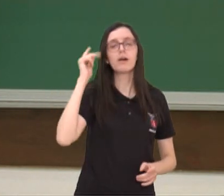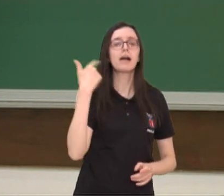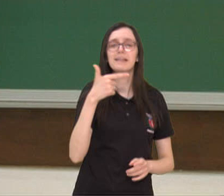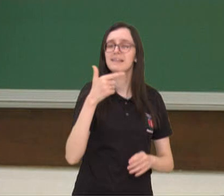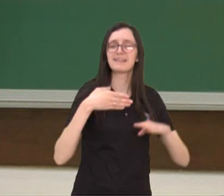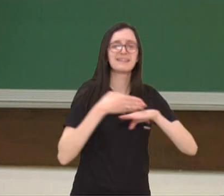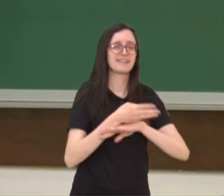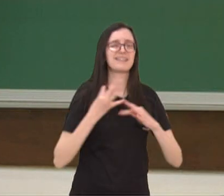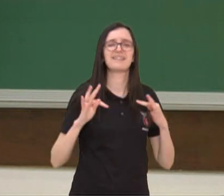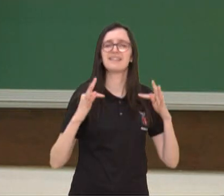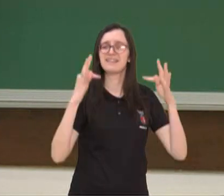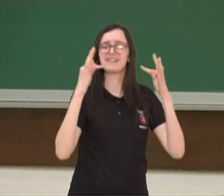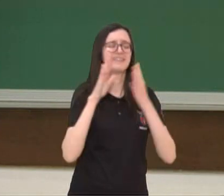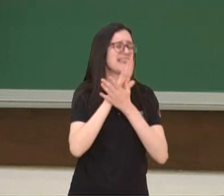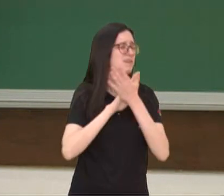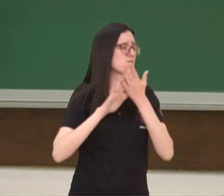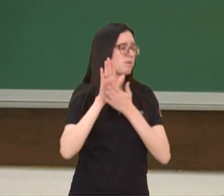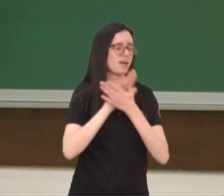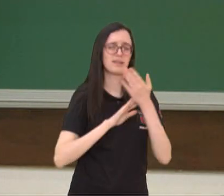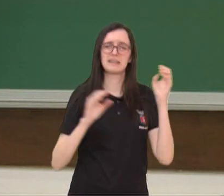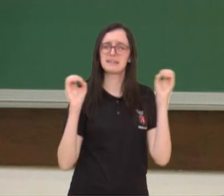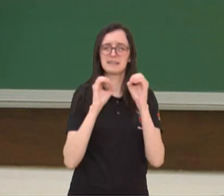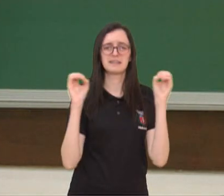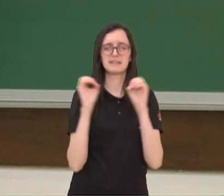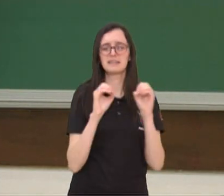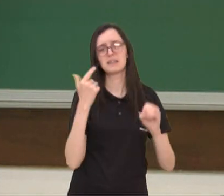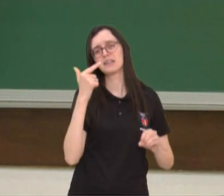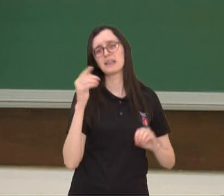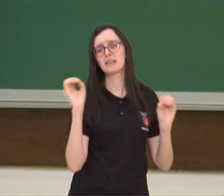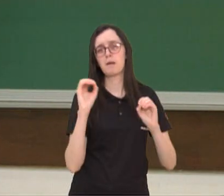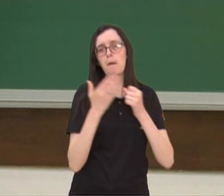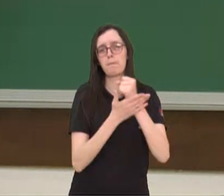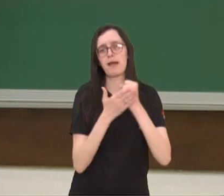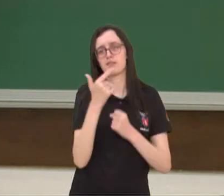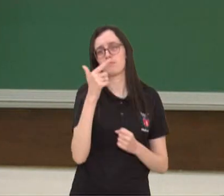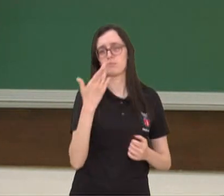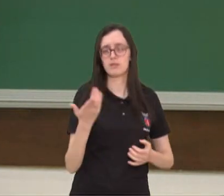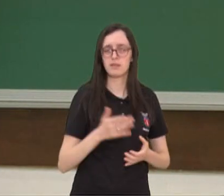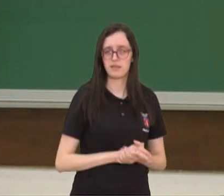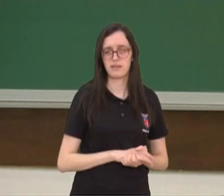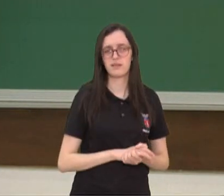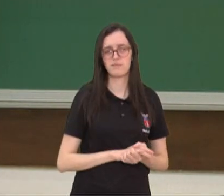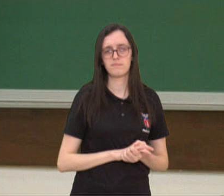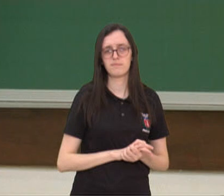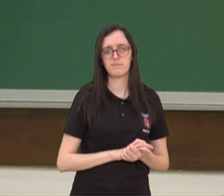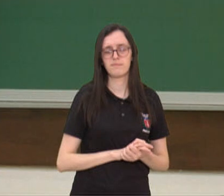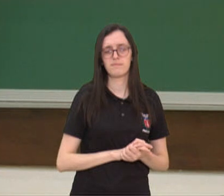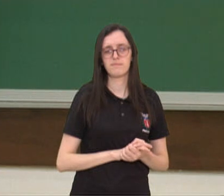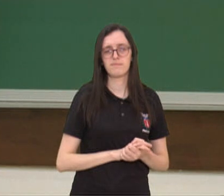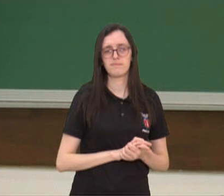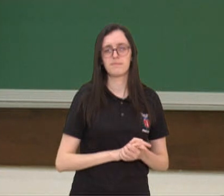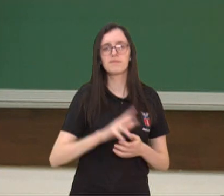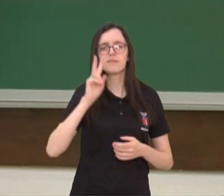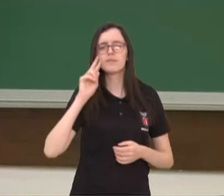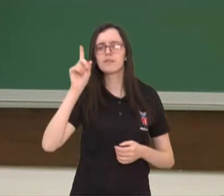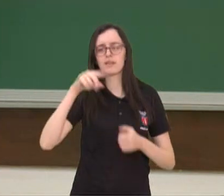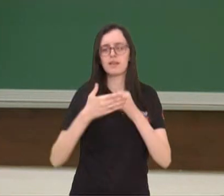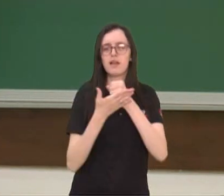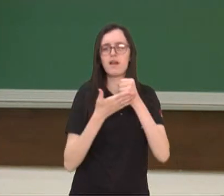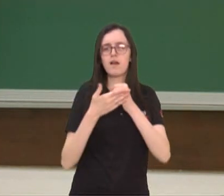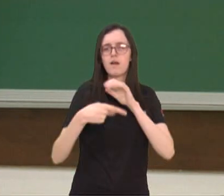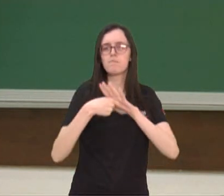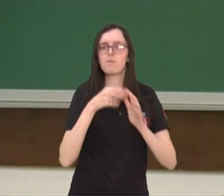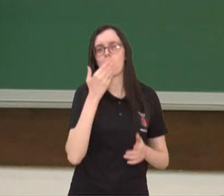tem acesso a tecnologia nenhuma e não tem nem o básico, né? Não tem nem o básico, que seria a questão